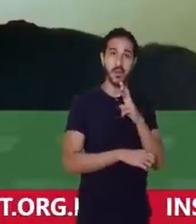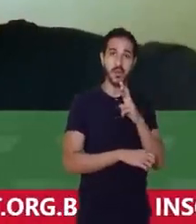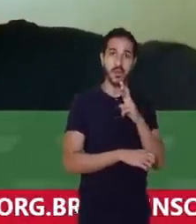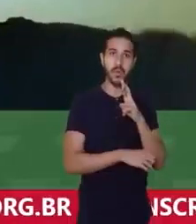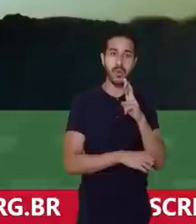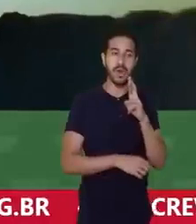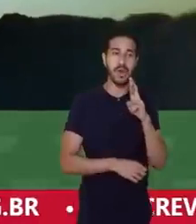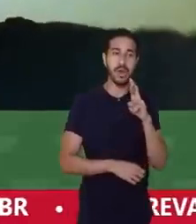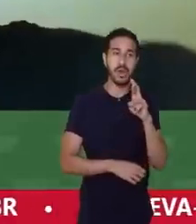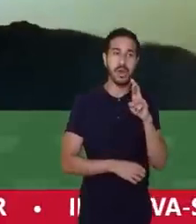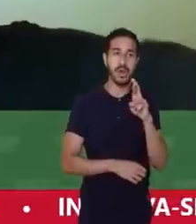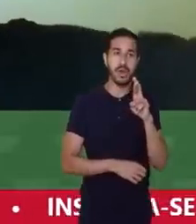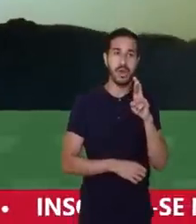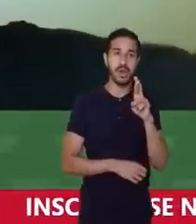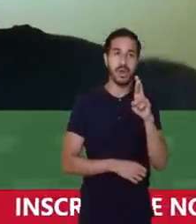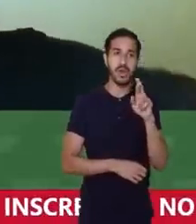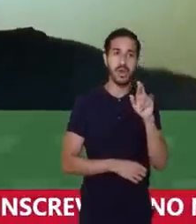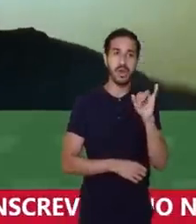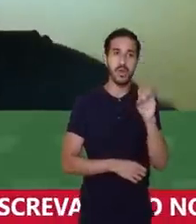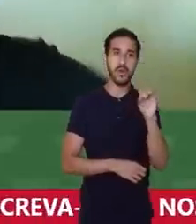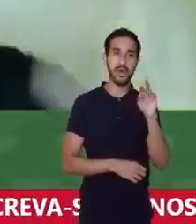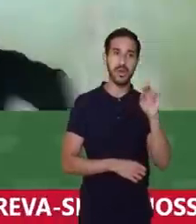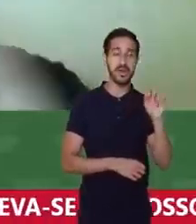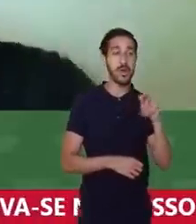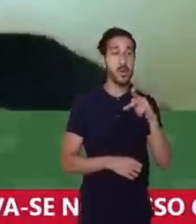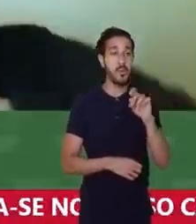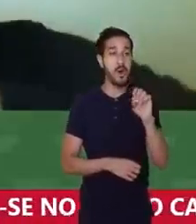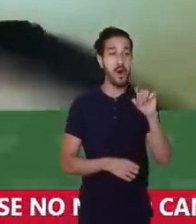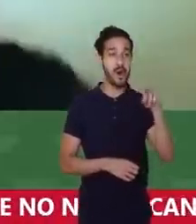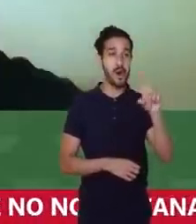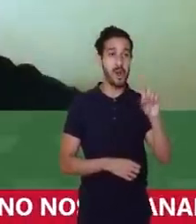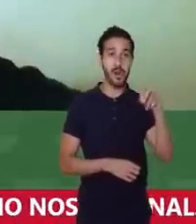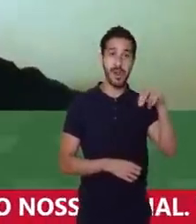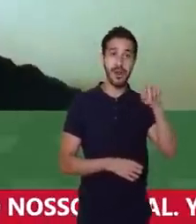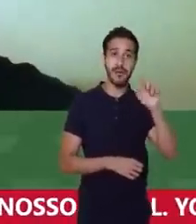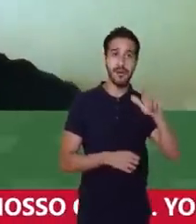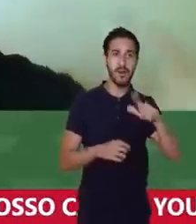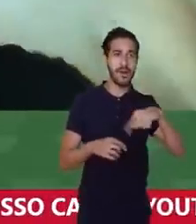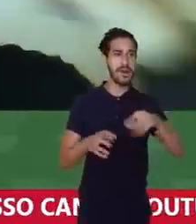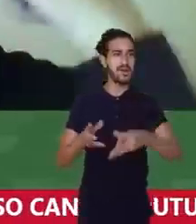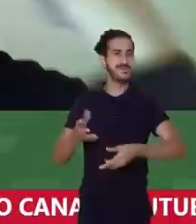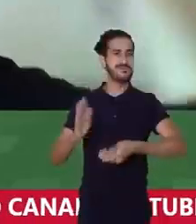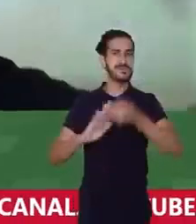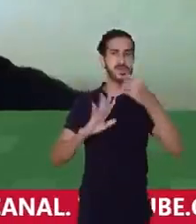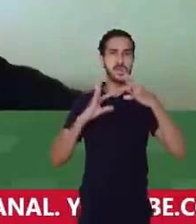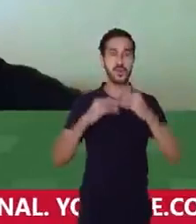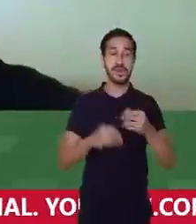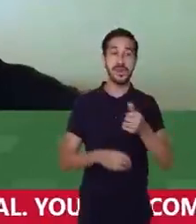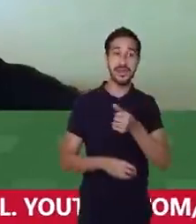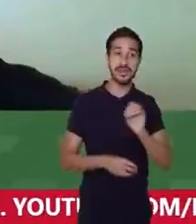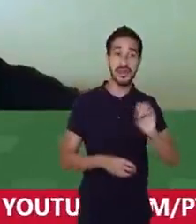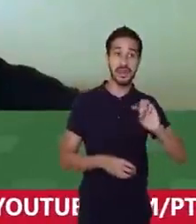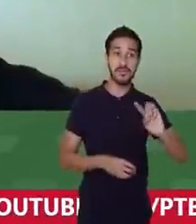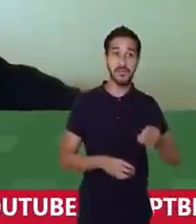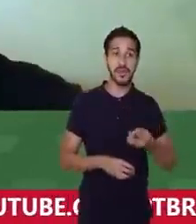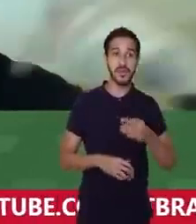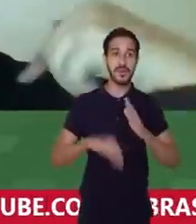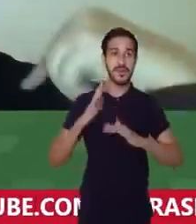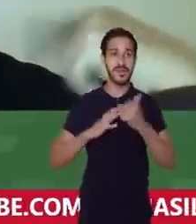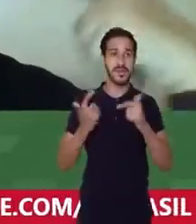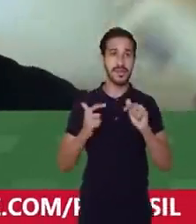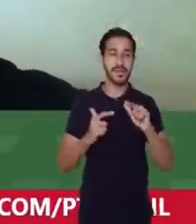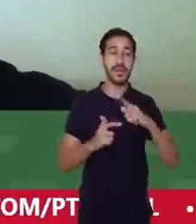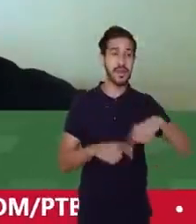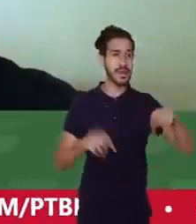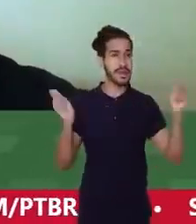O Polo Naval, que eles simplesmente destruíram. Tinha 100 mil trabalhadores já.